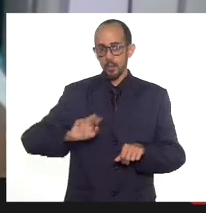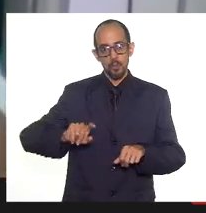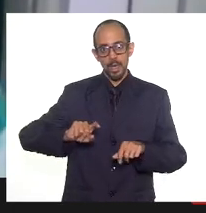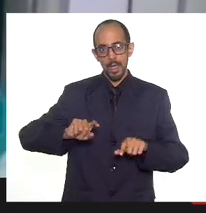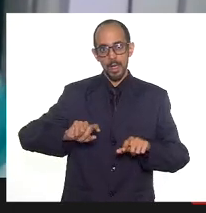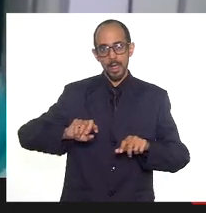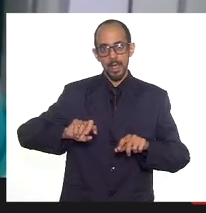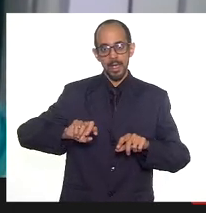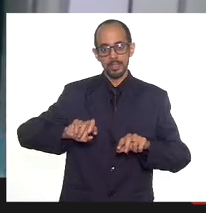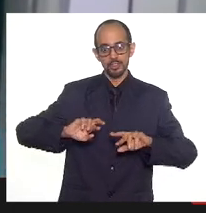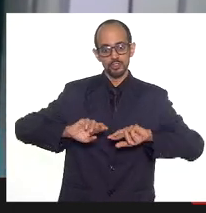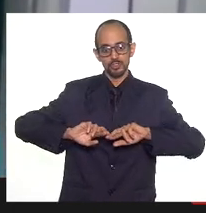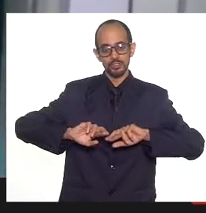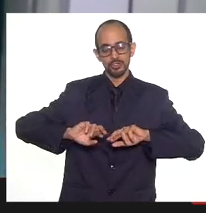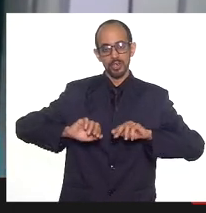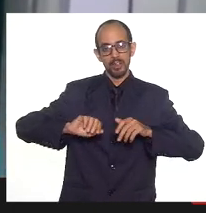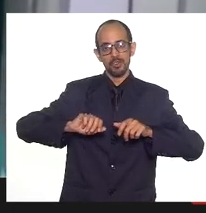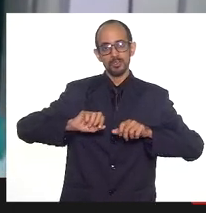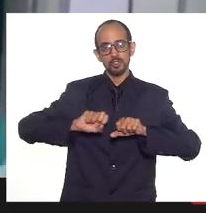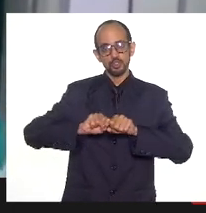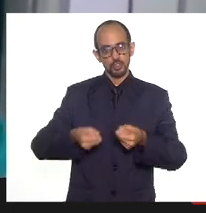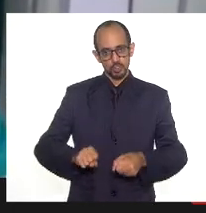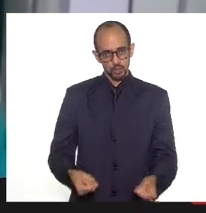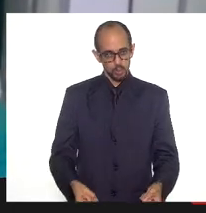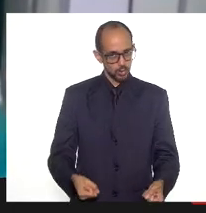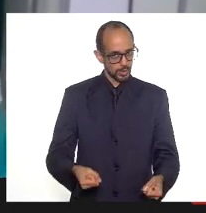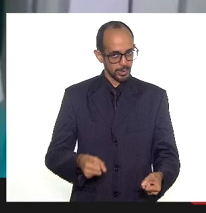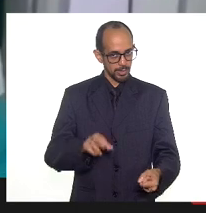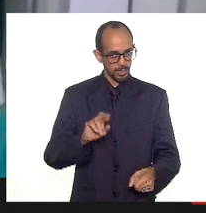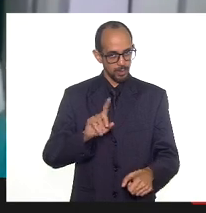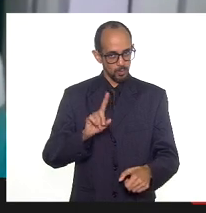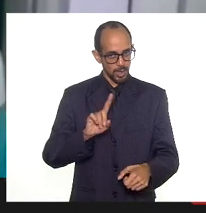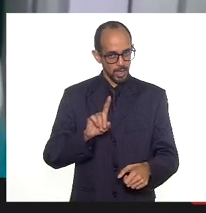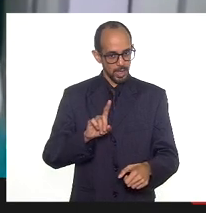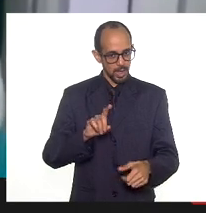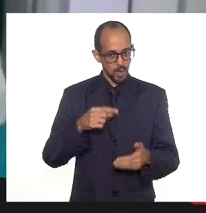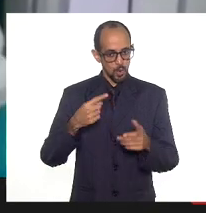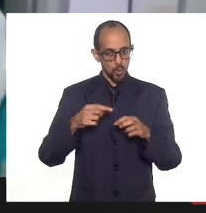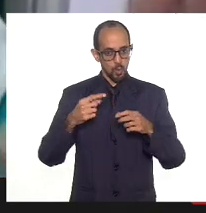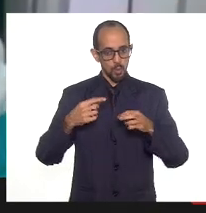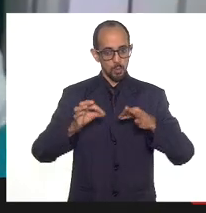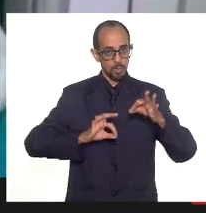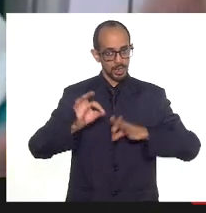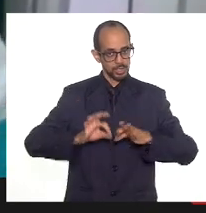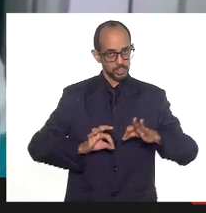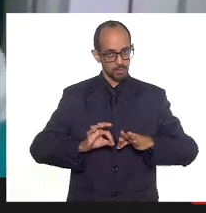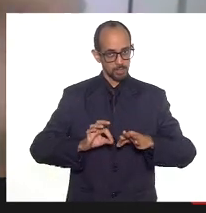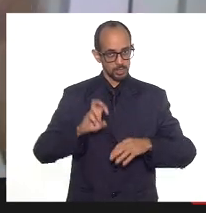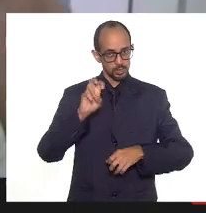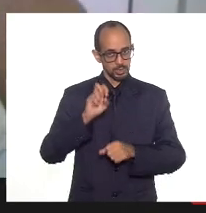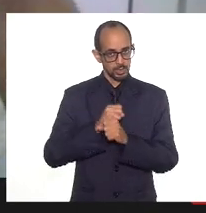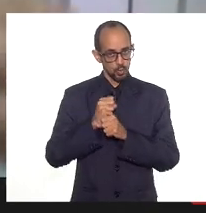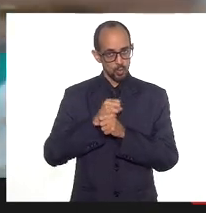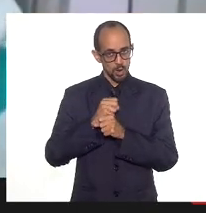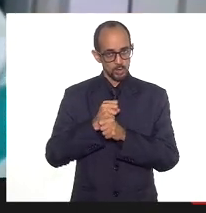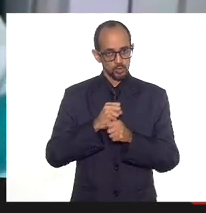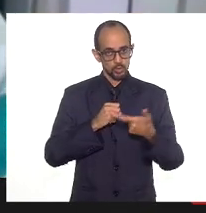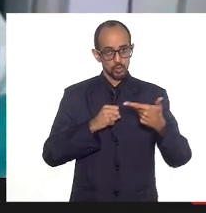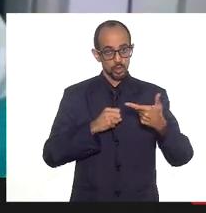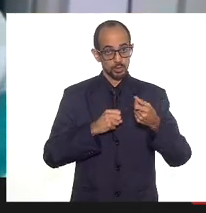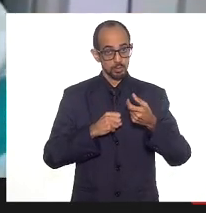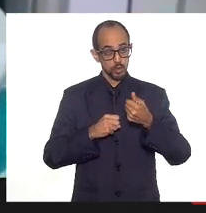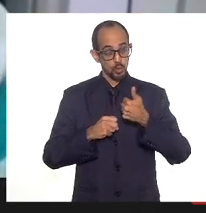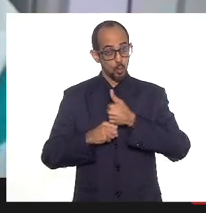tenho um dado que chama a nossa atenção. O plano quinquenal chinês, de 2011 a 2015,